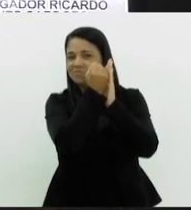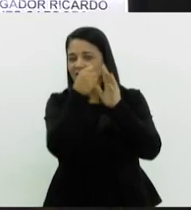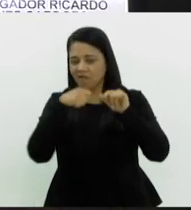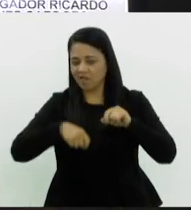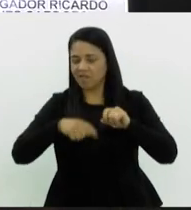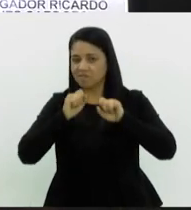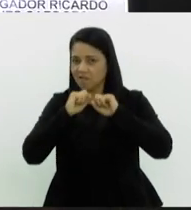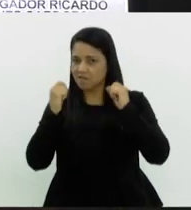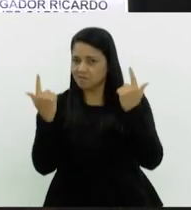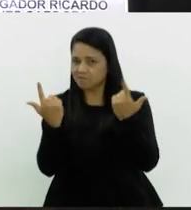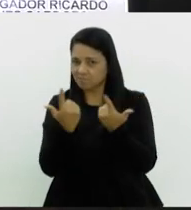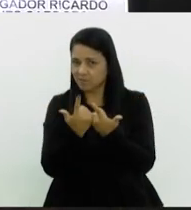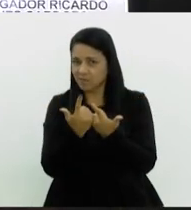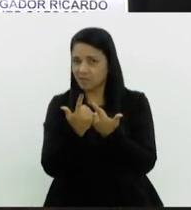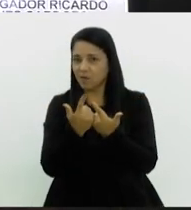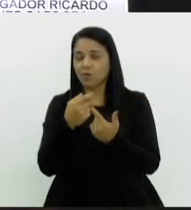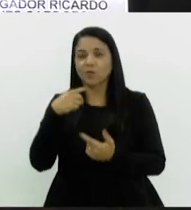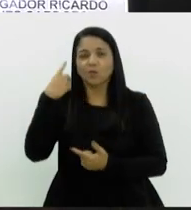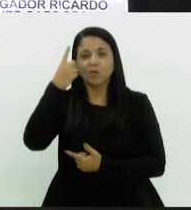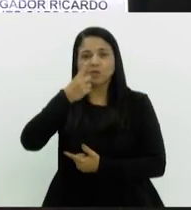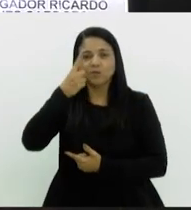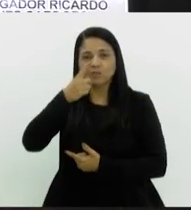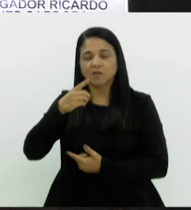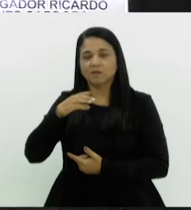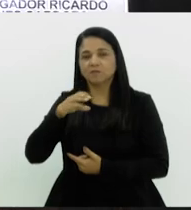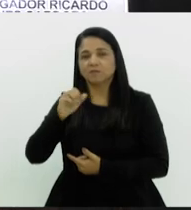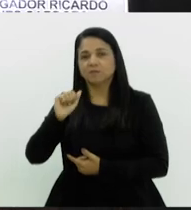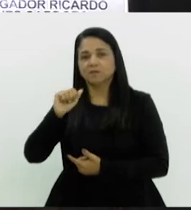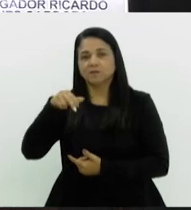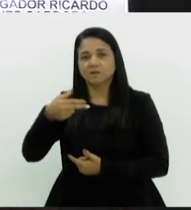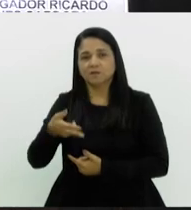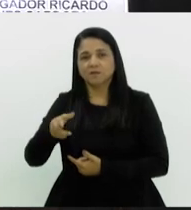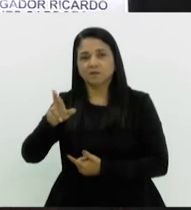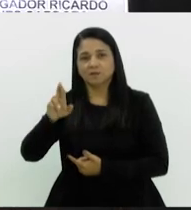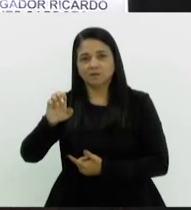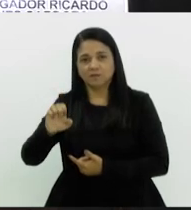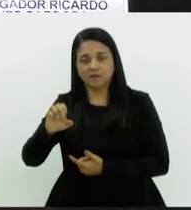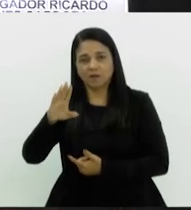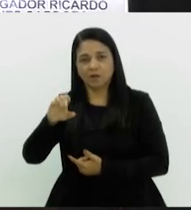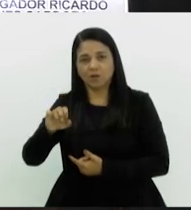Assembleia Legislativa foi o deputado André Correia, né, que ficou